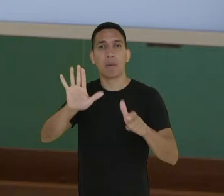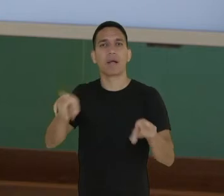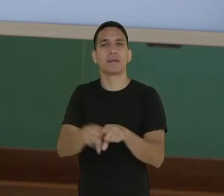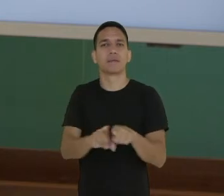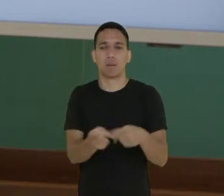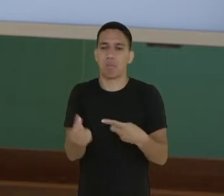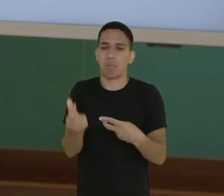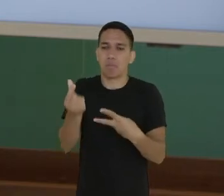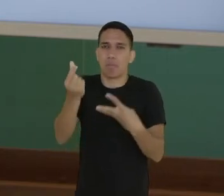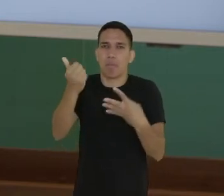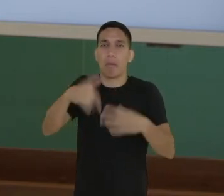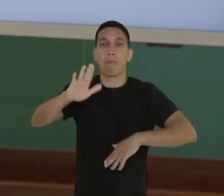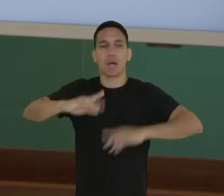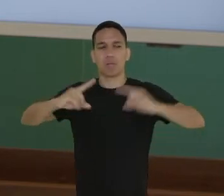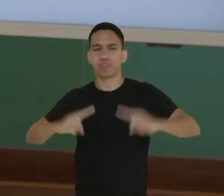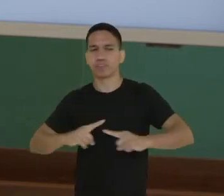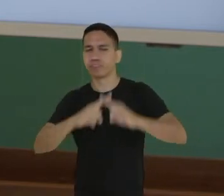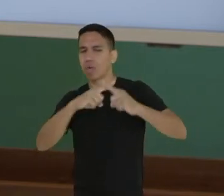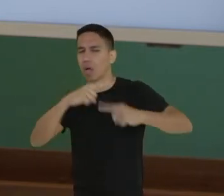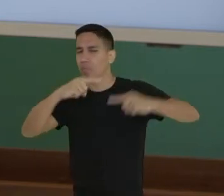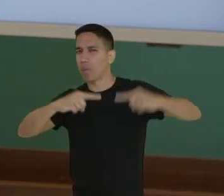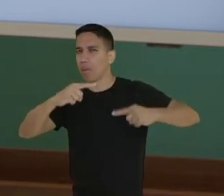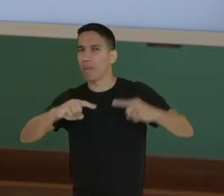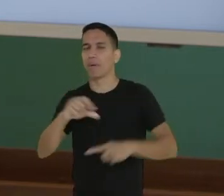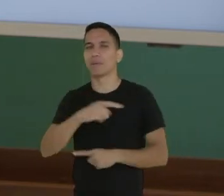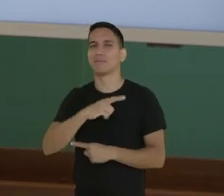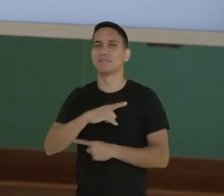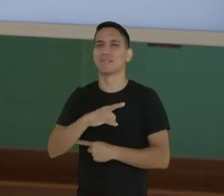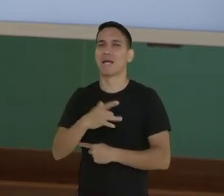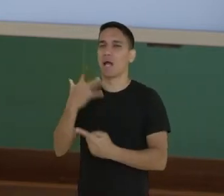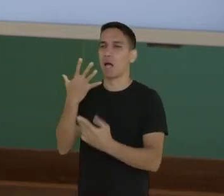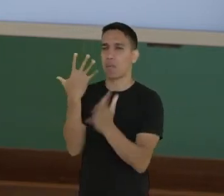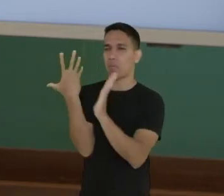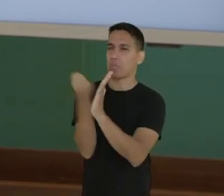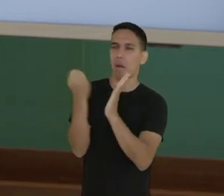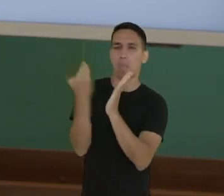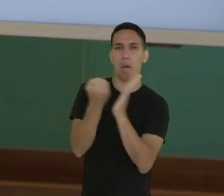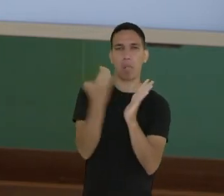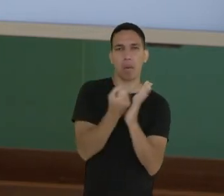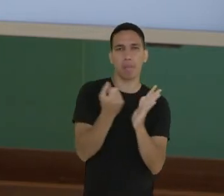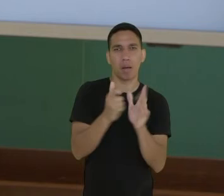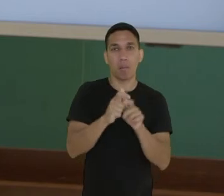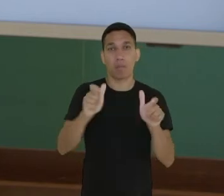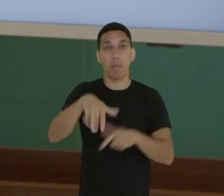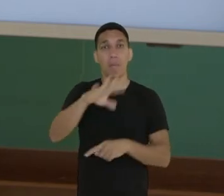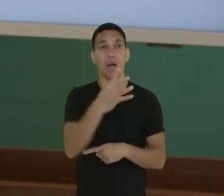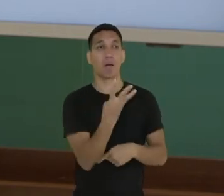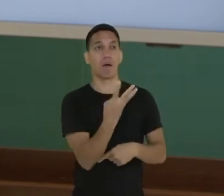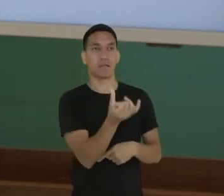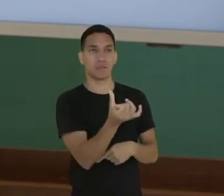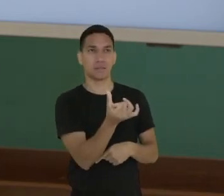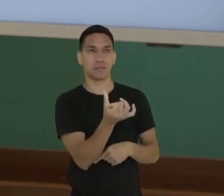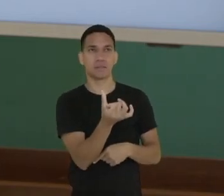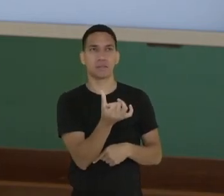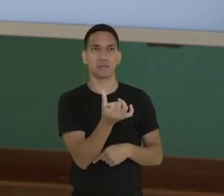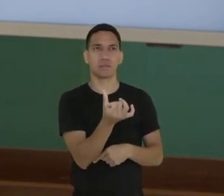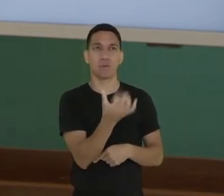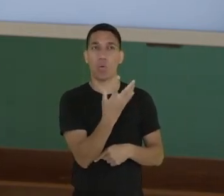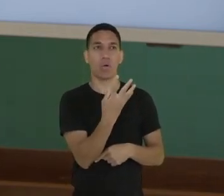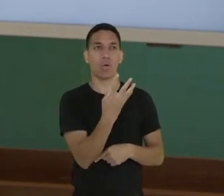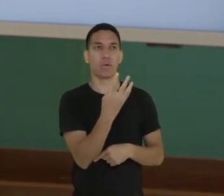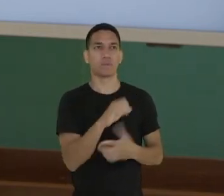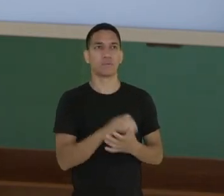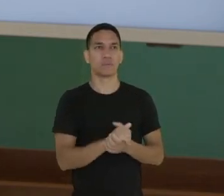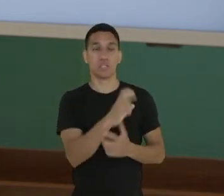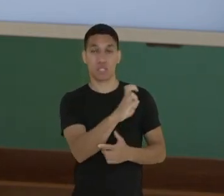a geração via painéis solares cresceu 58% em comparação com 2019. Ou seja, isso aqui é um dado de 2020, certo?